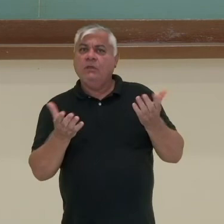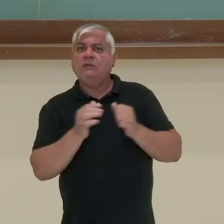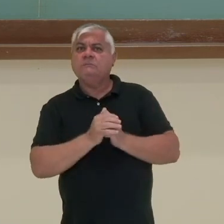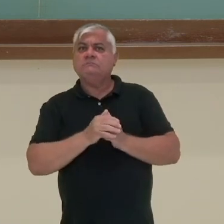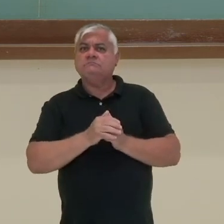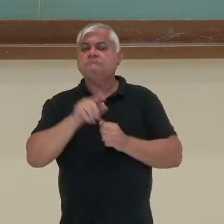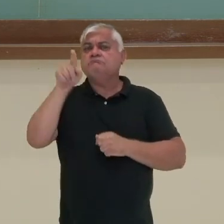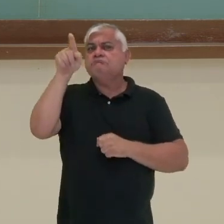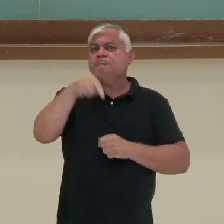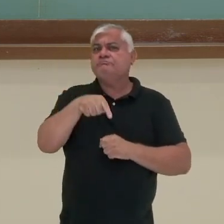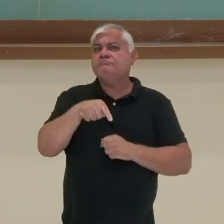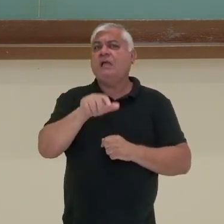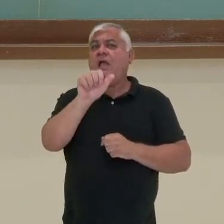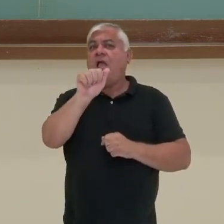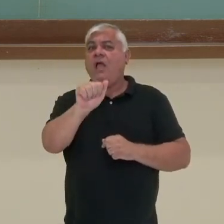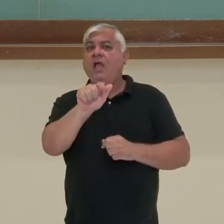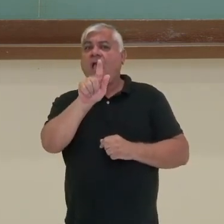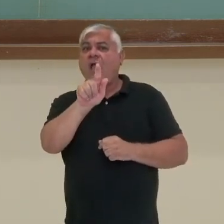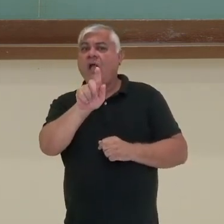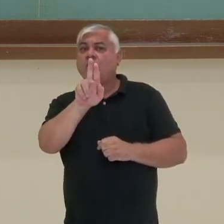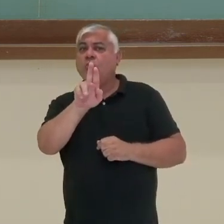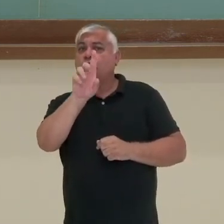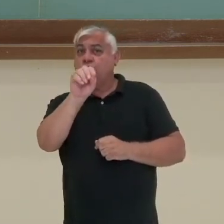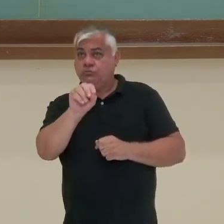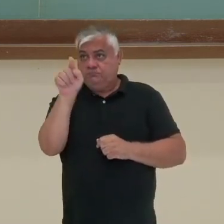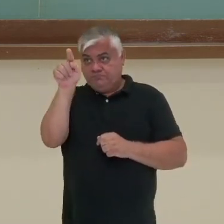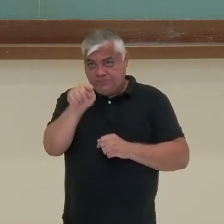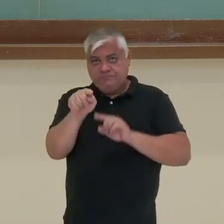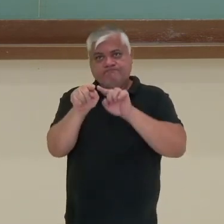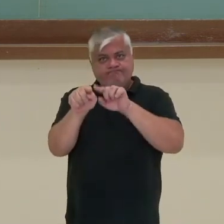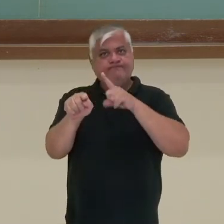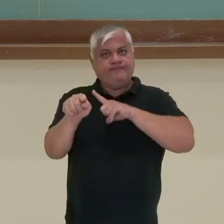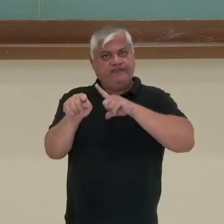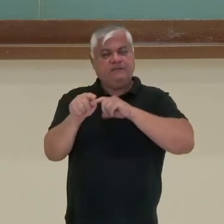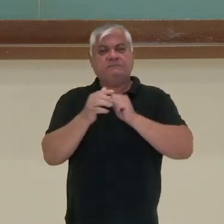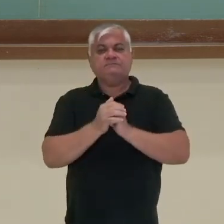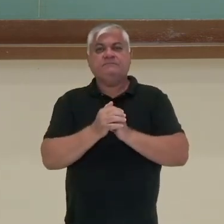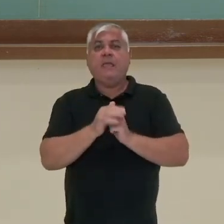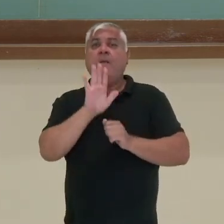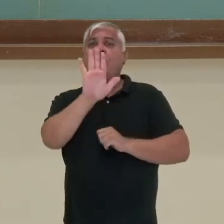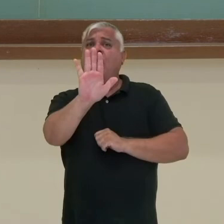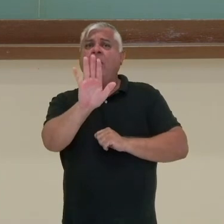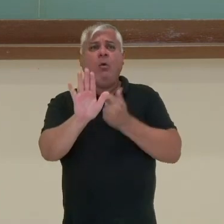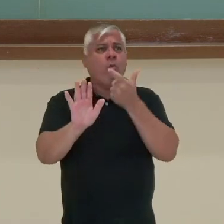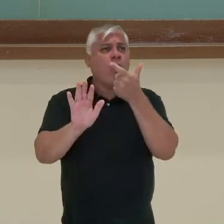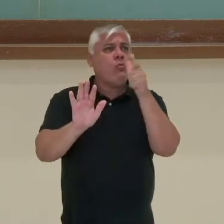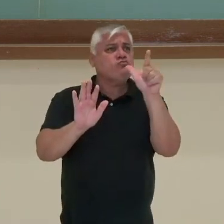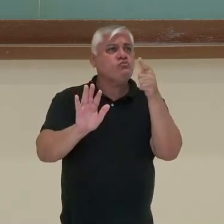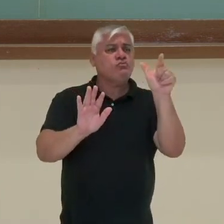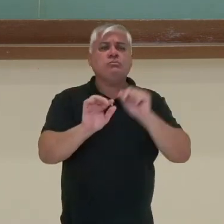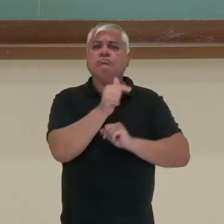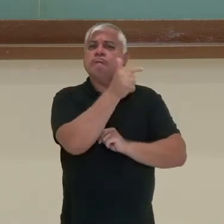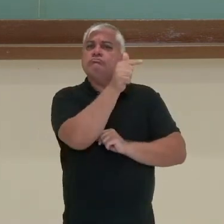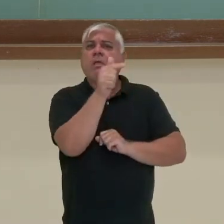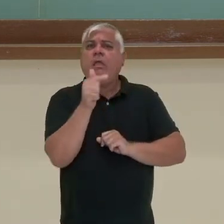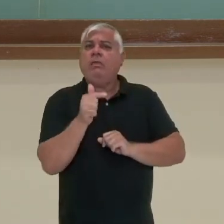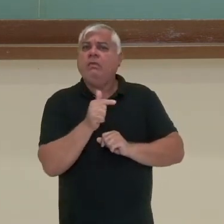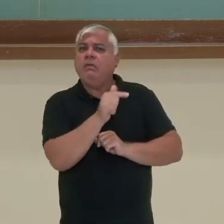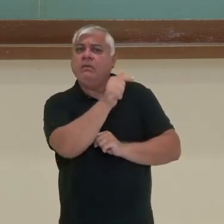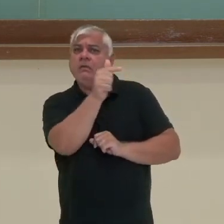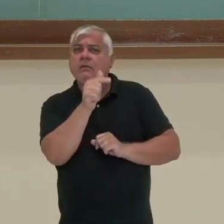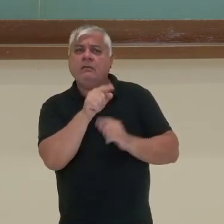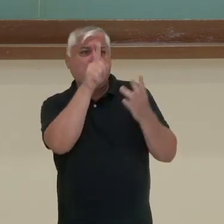gráfico, professor? O acento agudo, certo? No entanto, tiveram algumas palavrinhas que